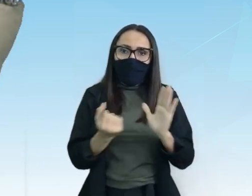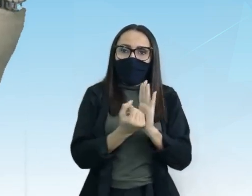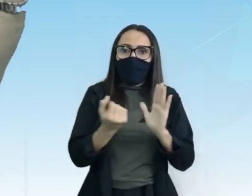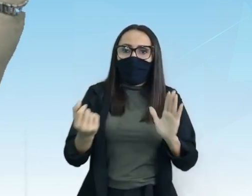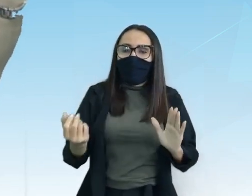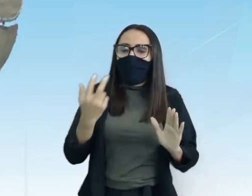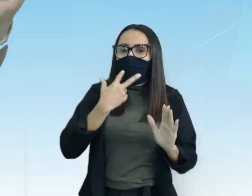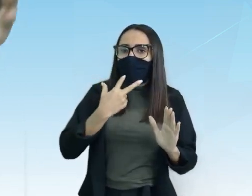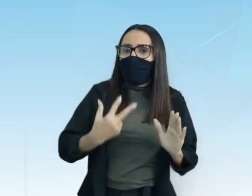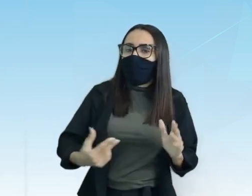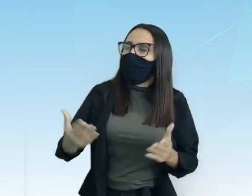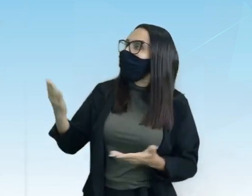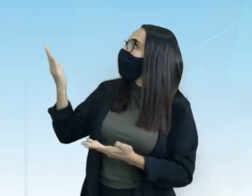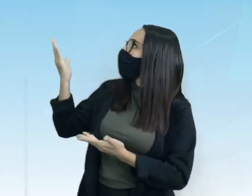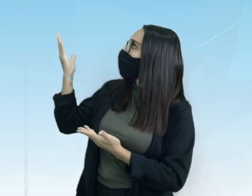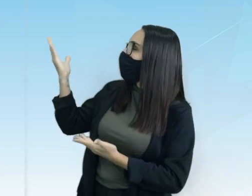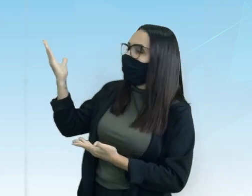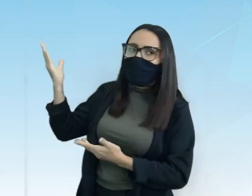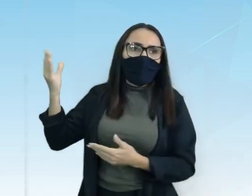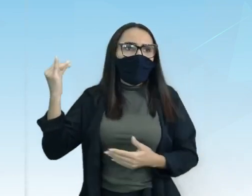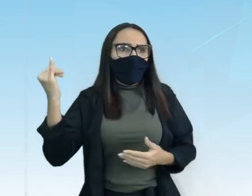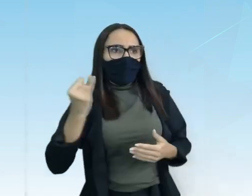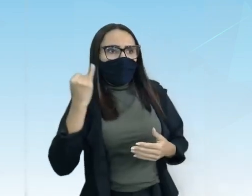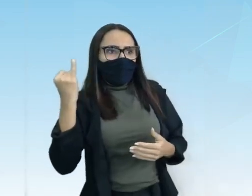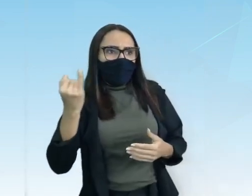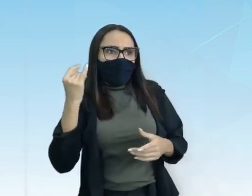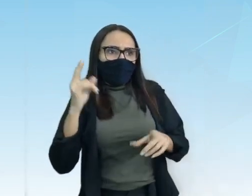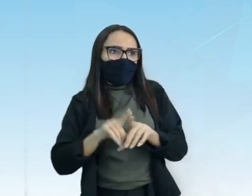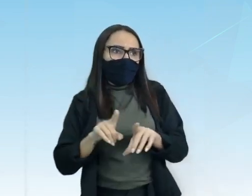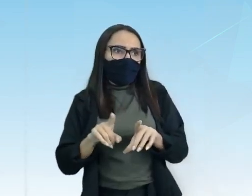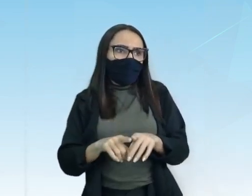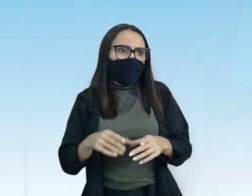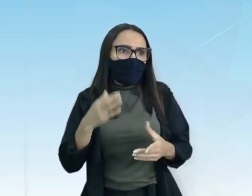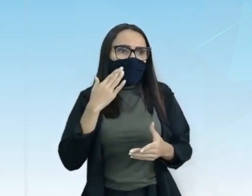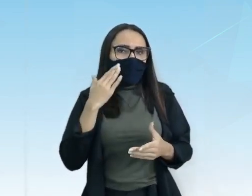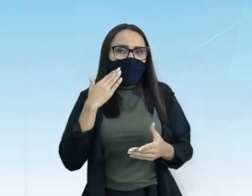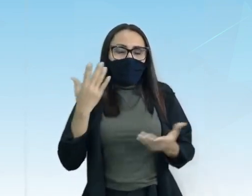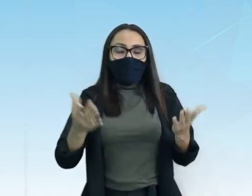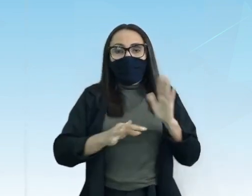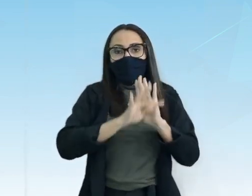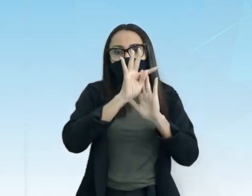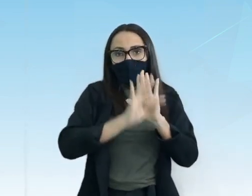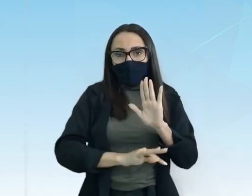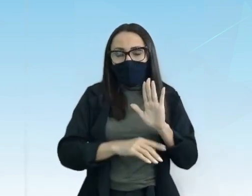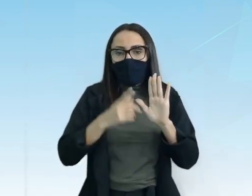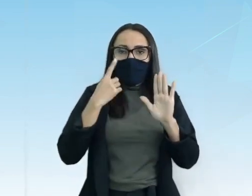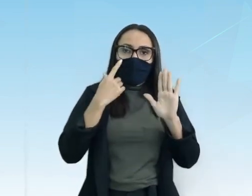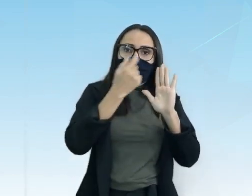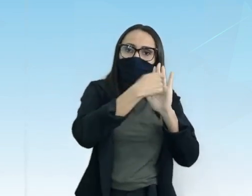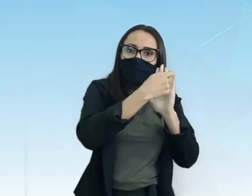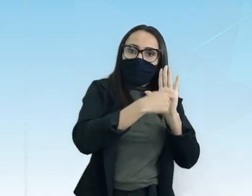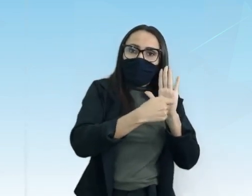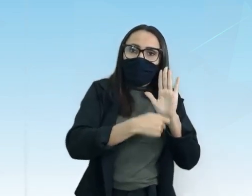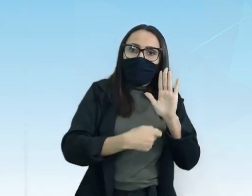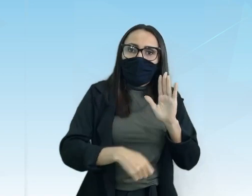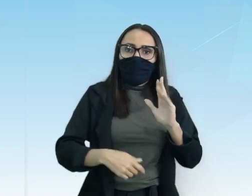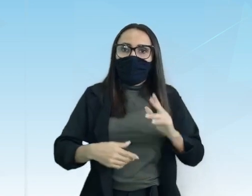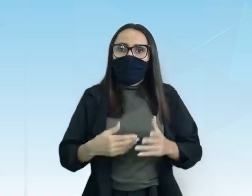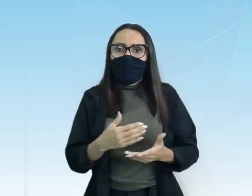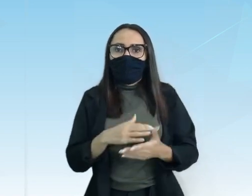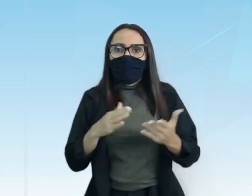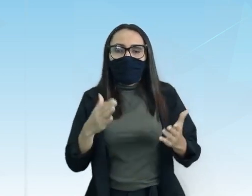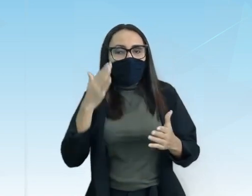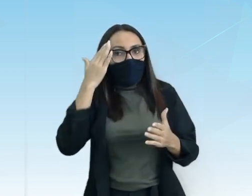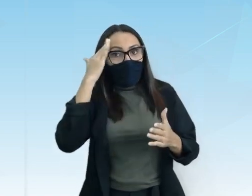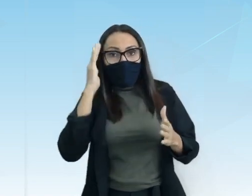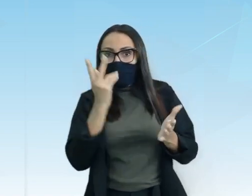língua falada. E é importante lembrar que estão no texto, muitas vezes da escrita. E lembrem-se que não entenda